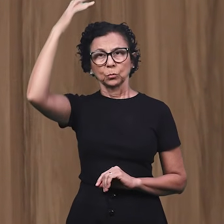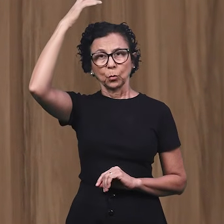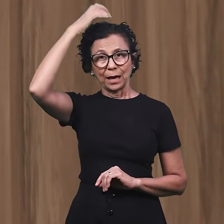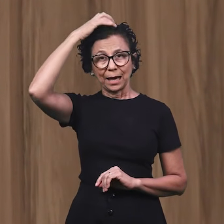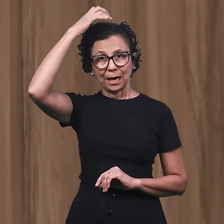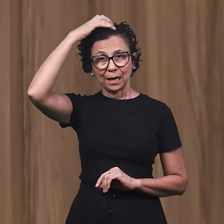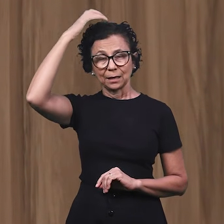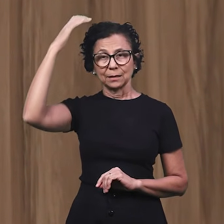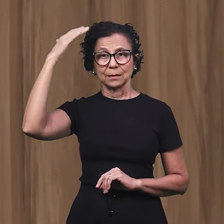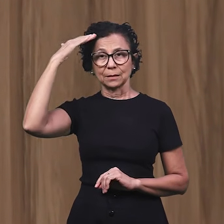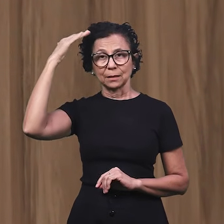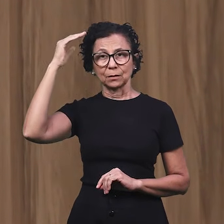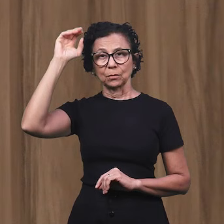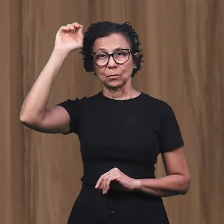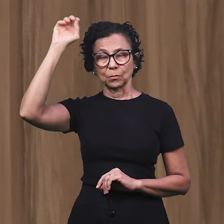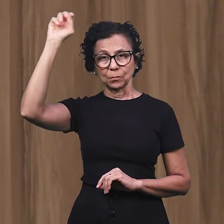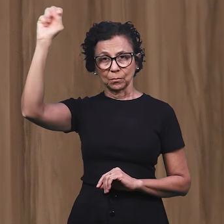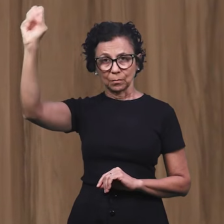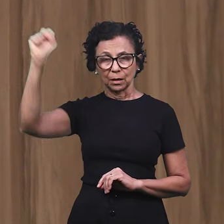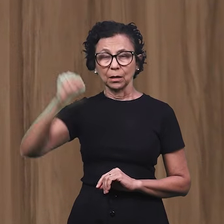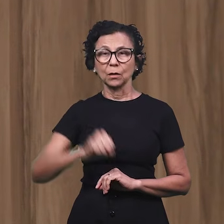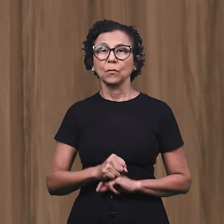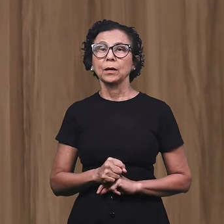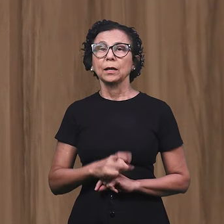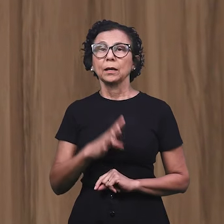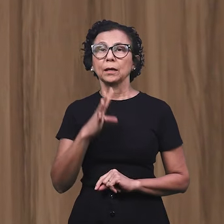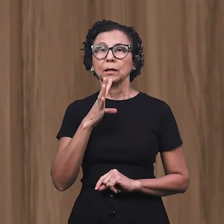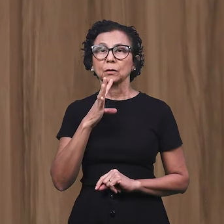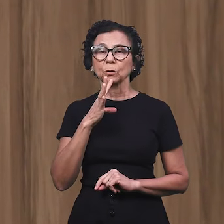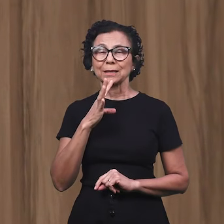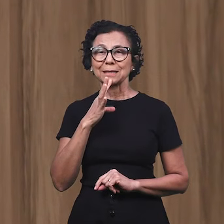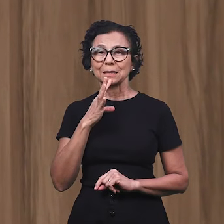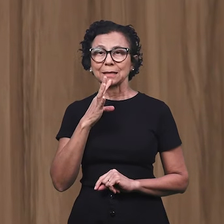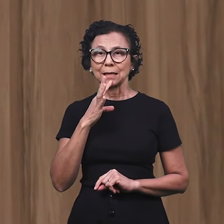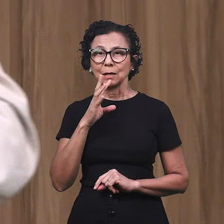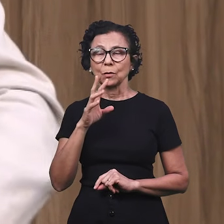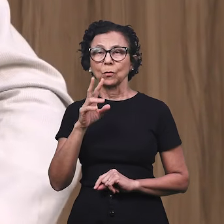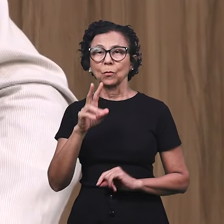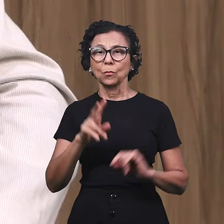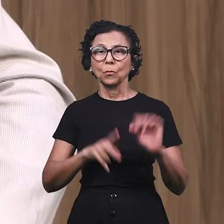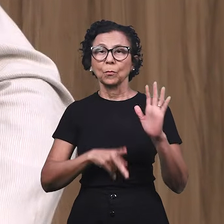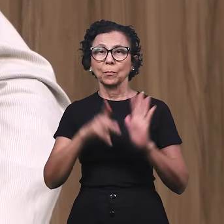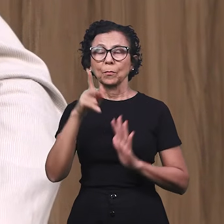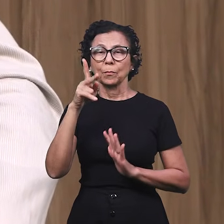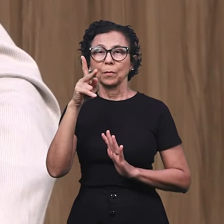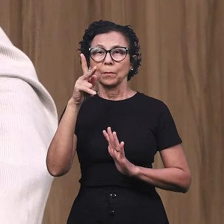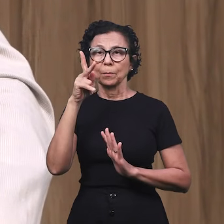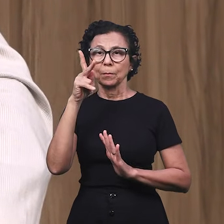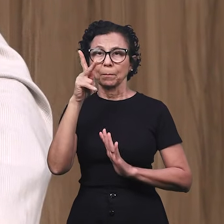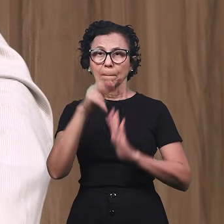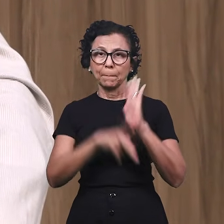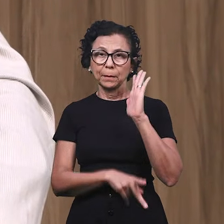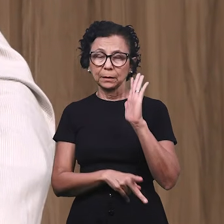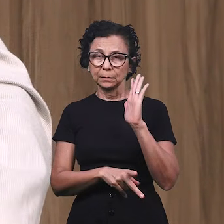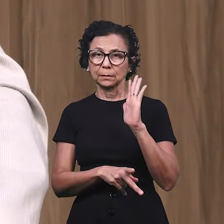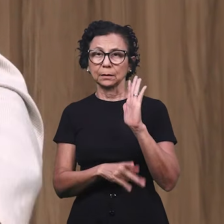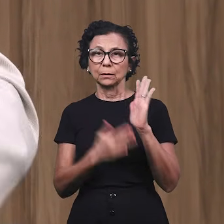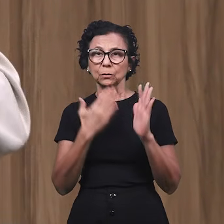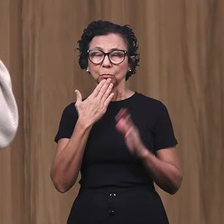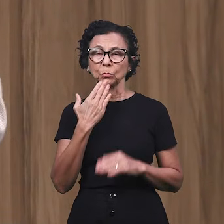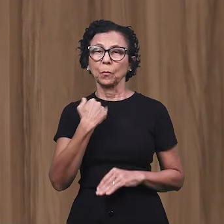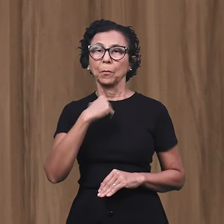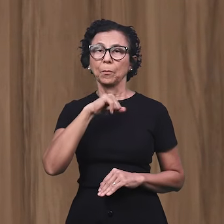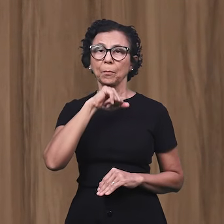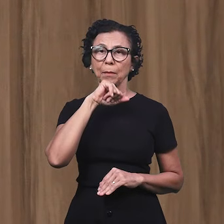a planta do pai. Exatamente. Ele fez a obra, mas o projeto não era dele. Muito. Então